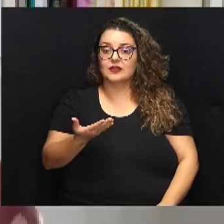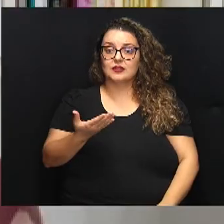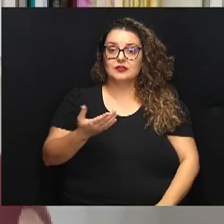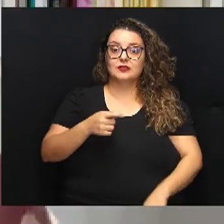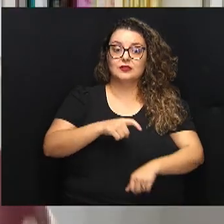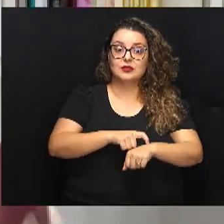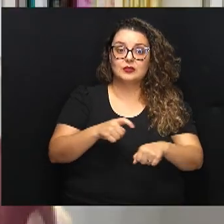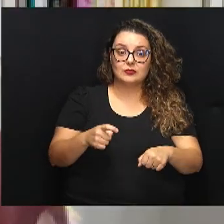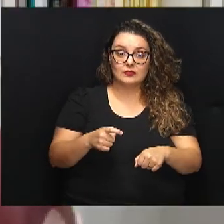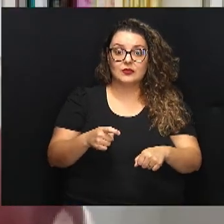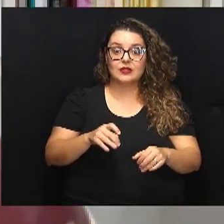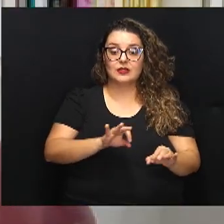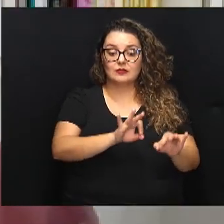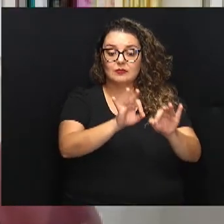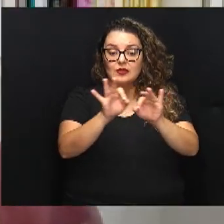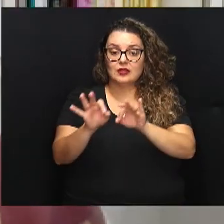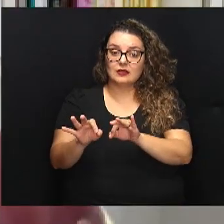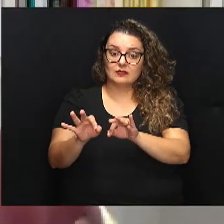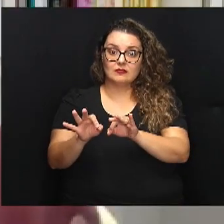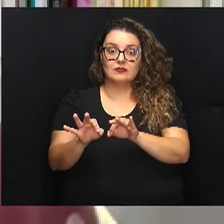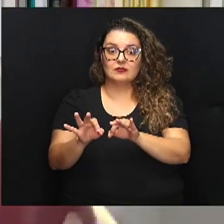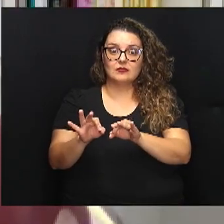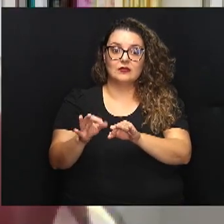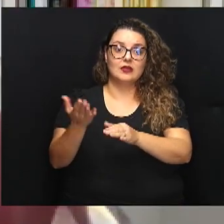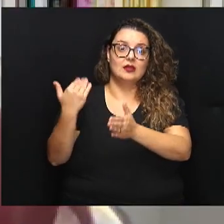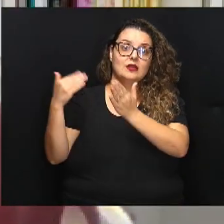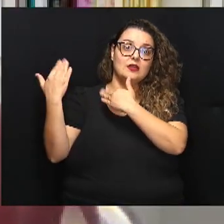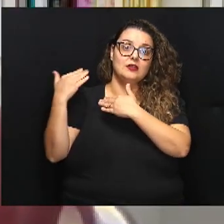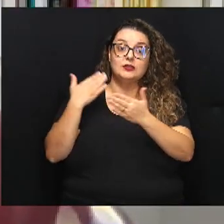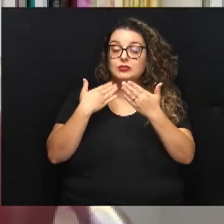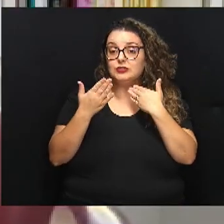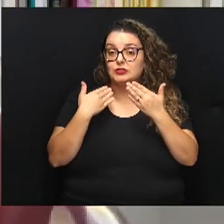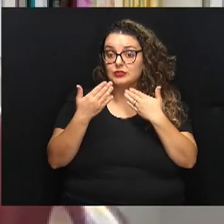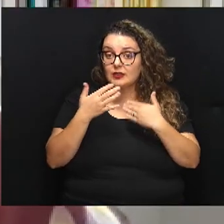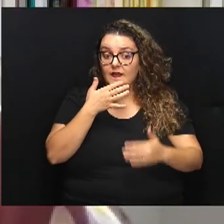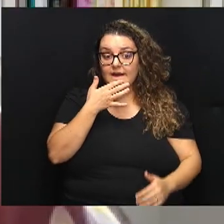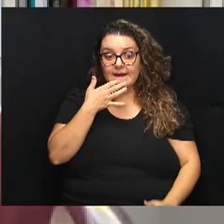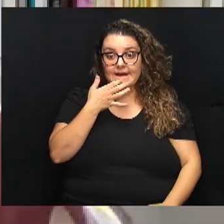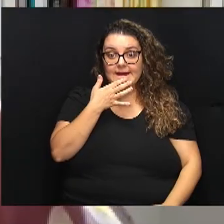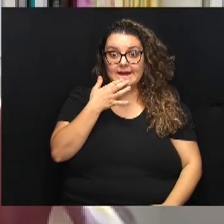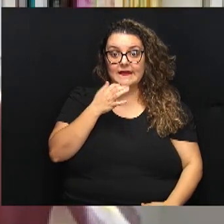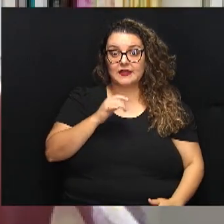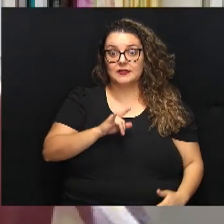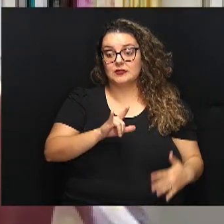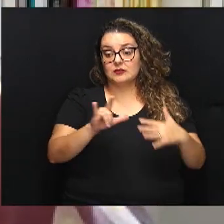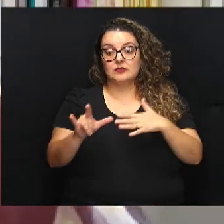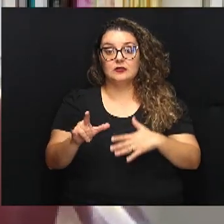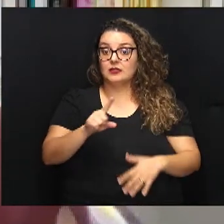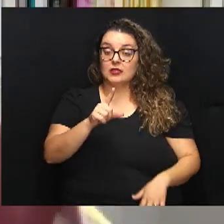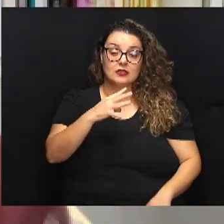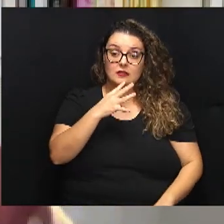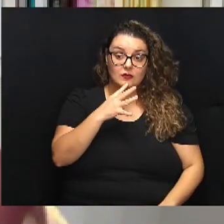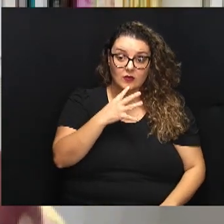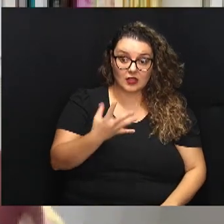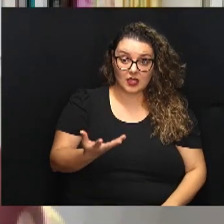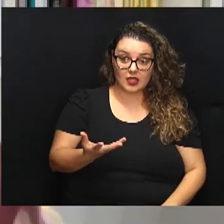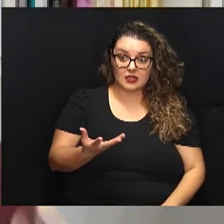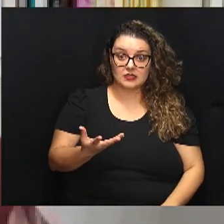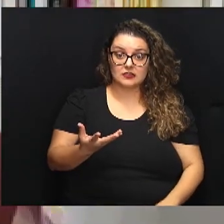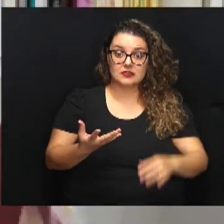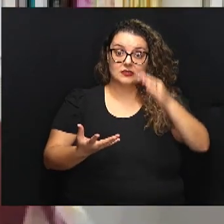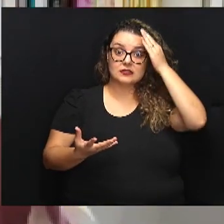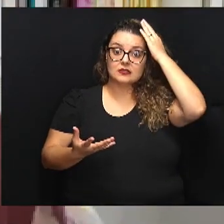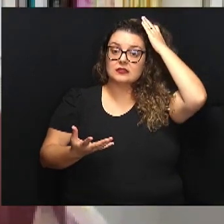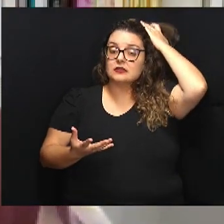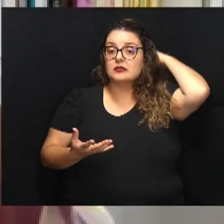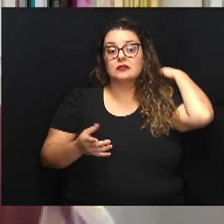companhia. E, na realidade, já estão lá conversando com seguidores que eles nem conhecem, e não